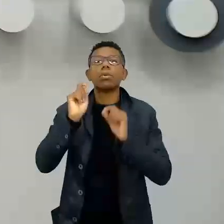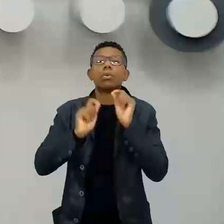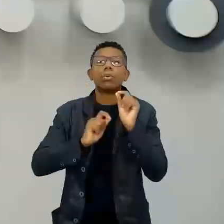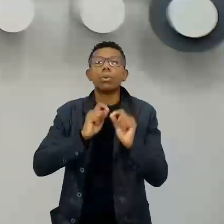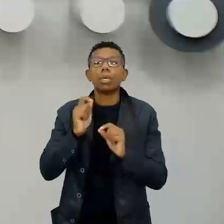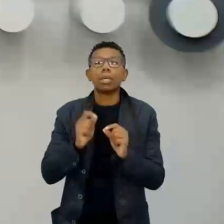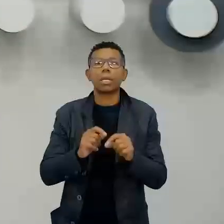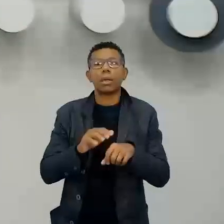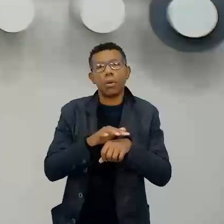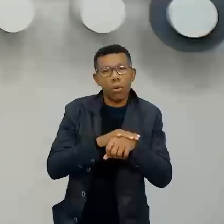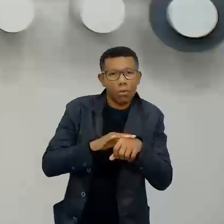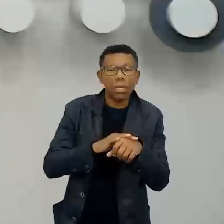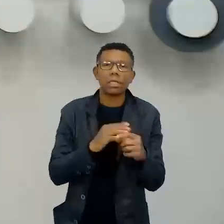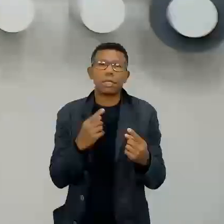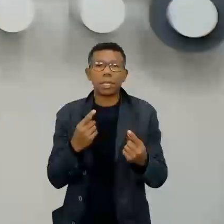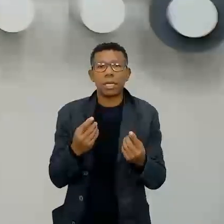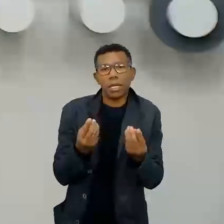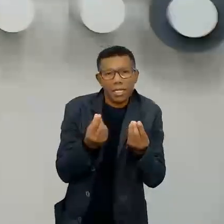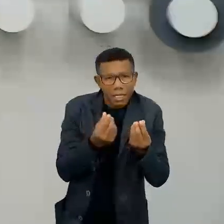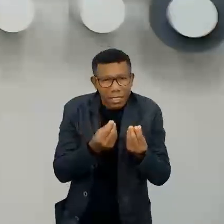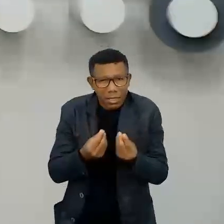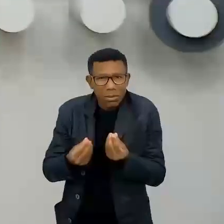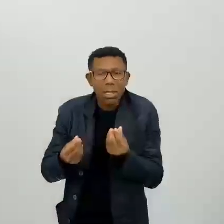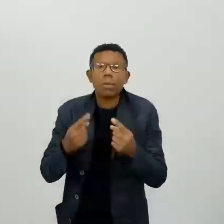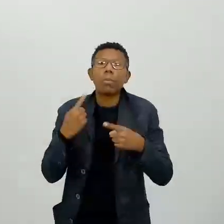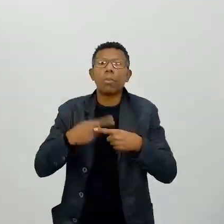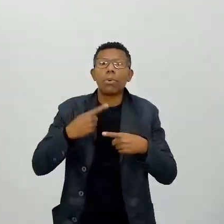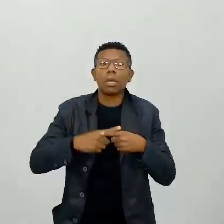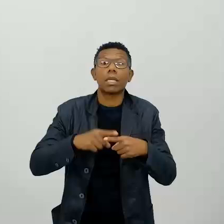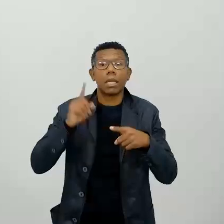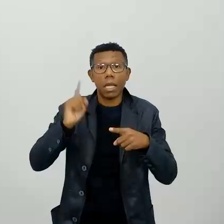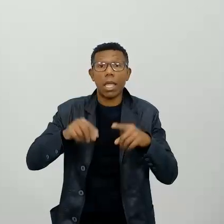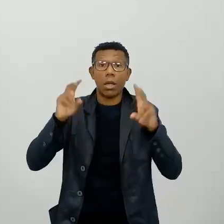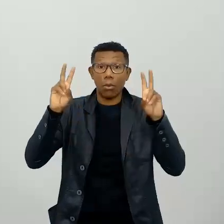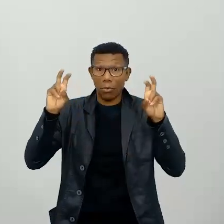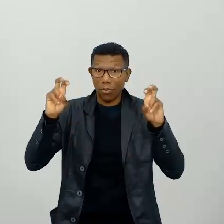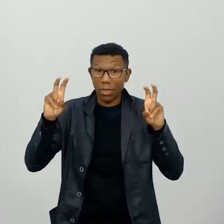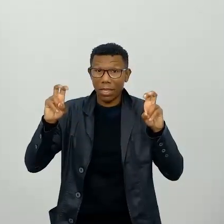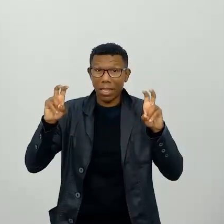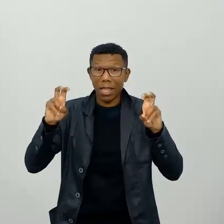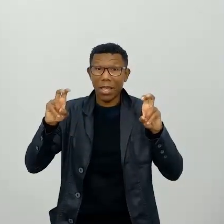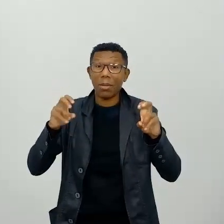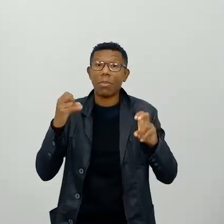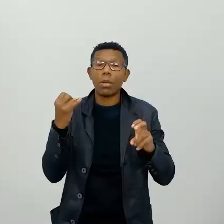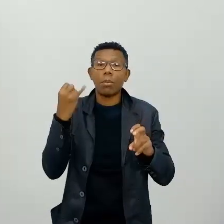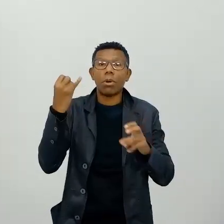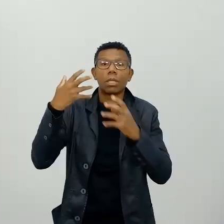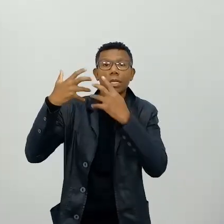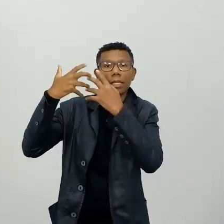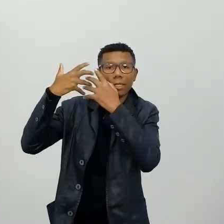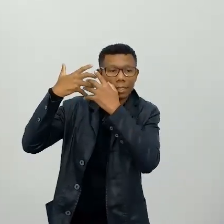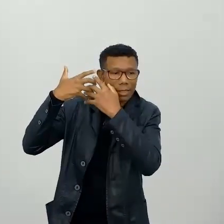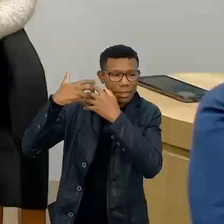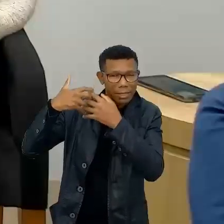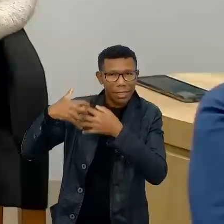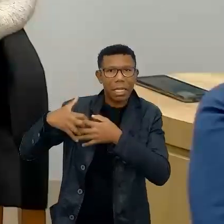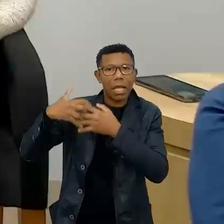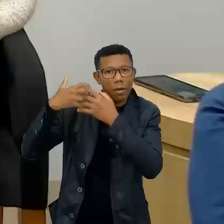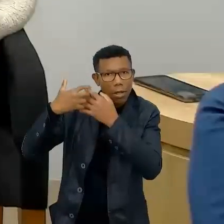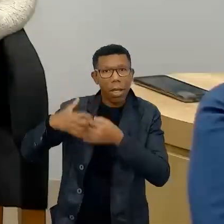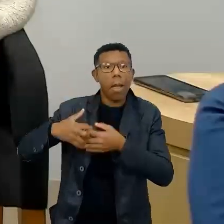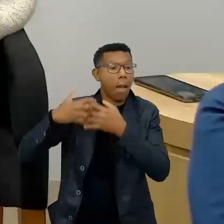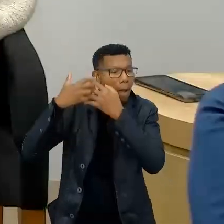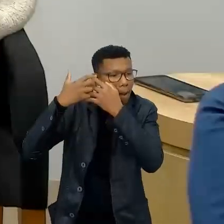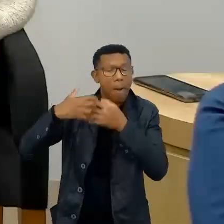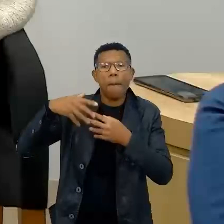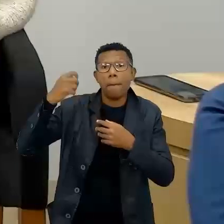sensibilidade e acolhimento, porque é um tema delicado. Então, sendo um tema delicado, um tema muito sério, a gente tem que tomar muito cuidado na forma